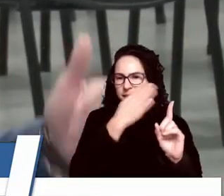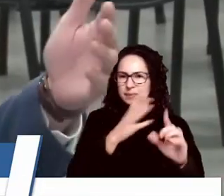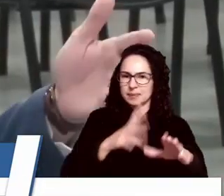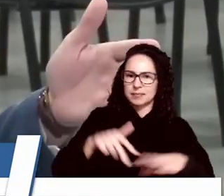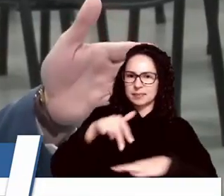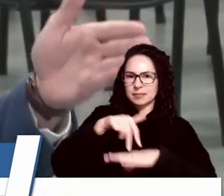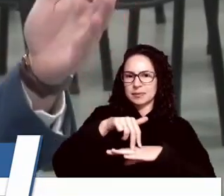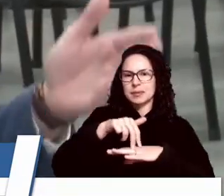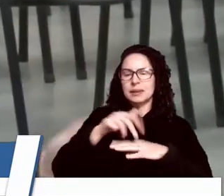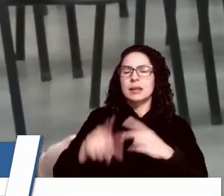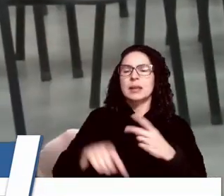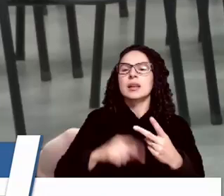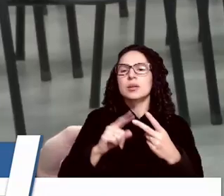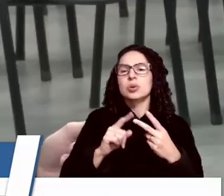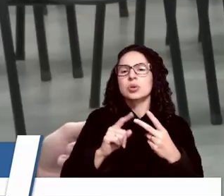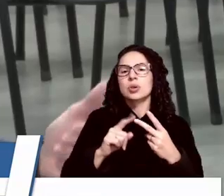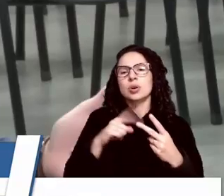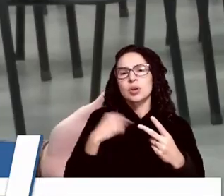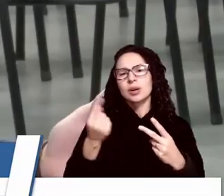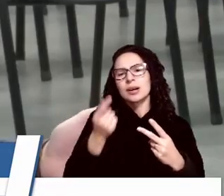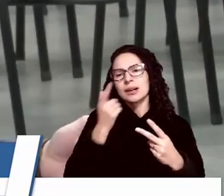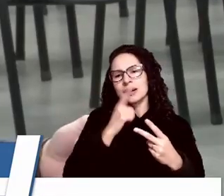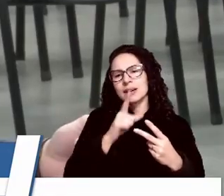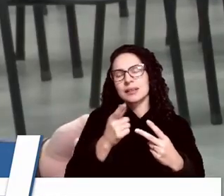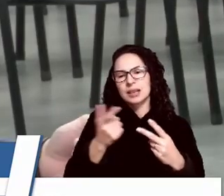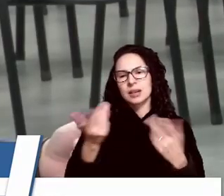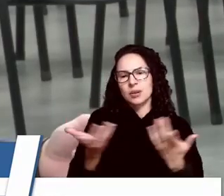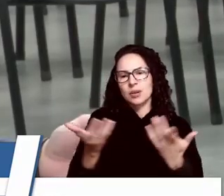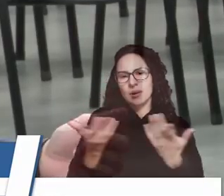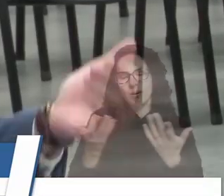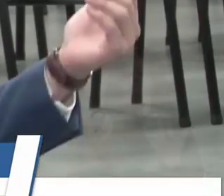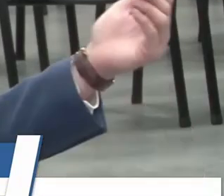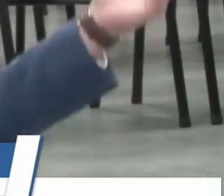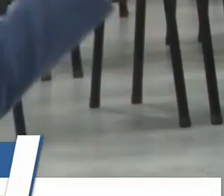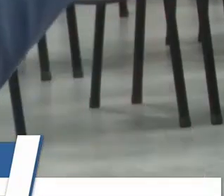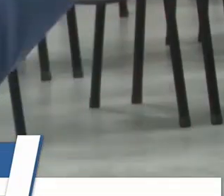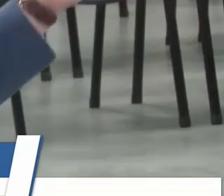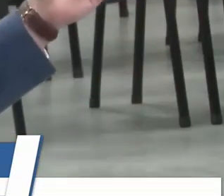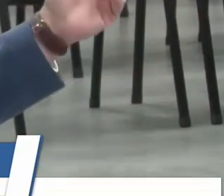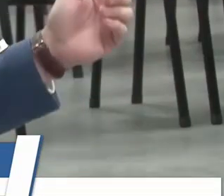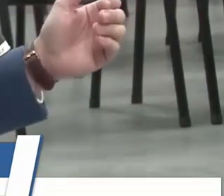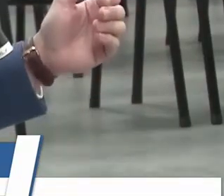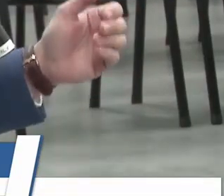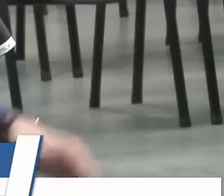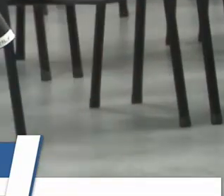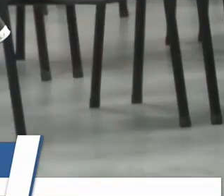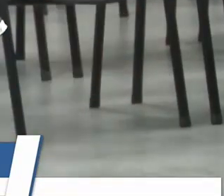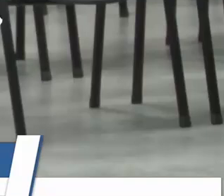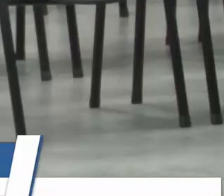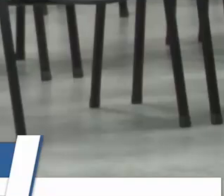segundo, a gente poder registrar esse momento aqui na Ordem dos Advogados com o presidente e a vice-presidente